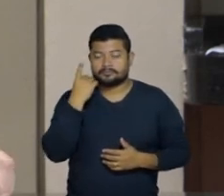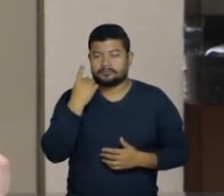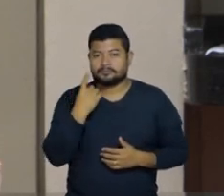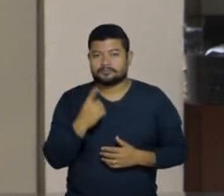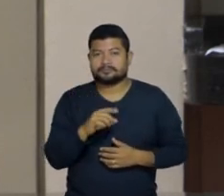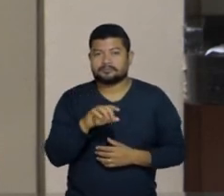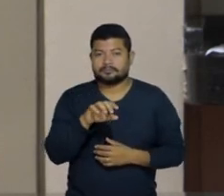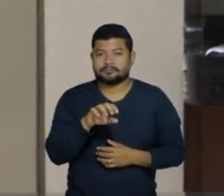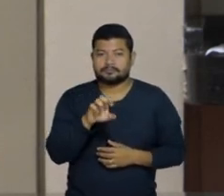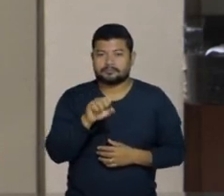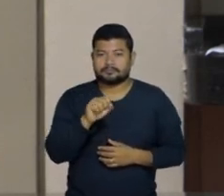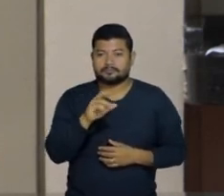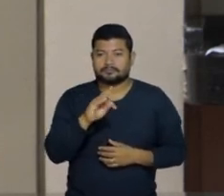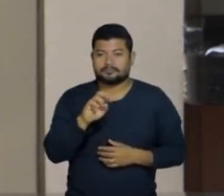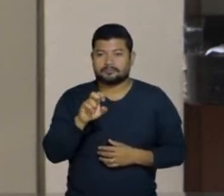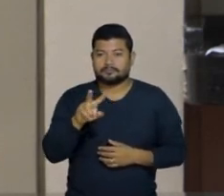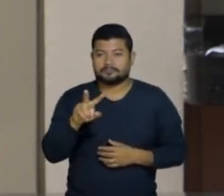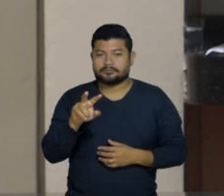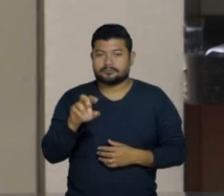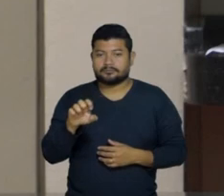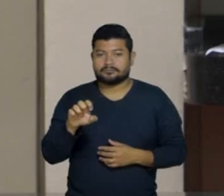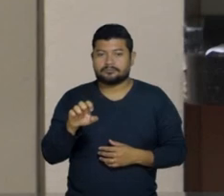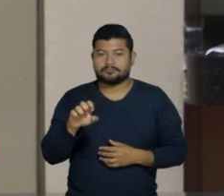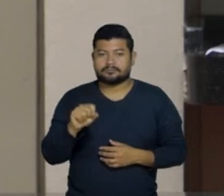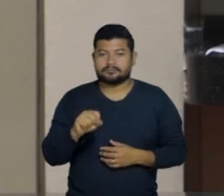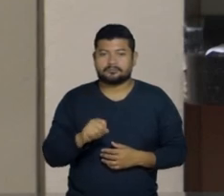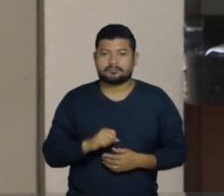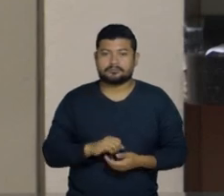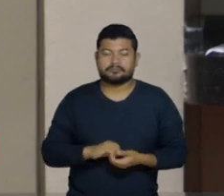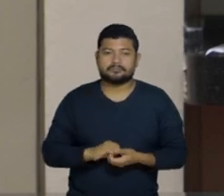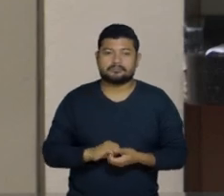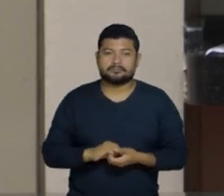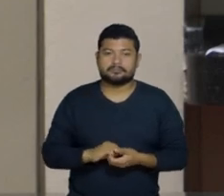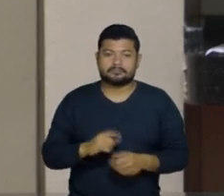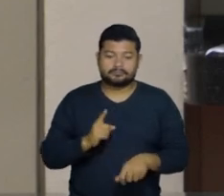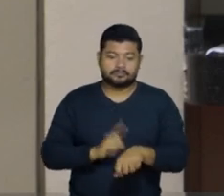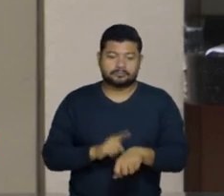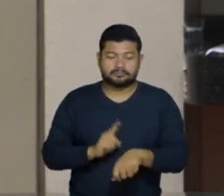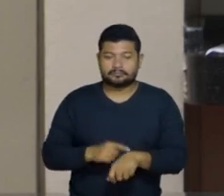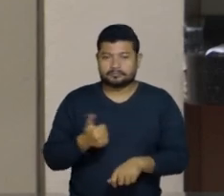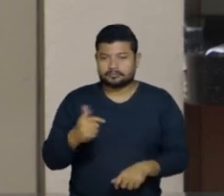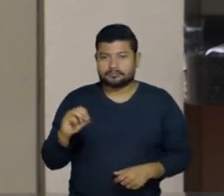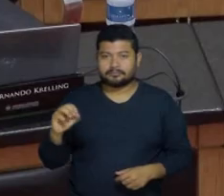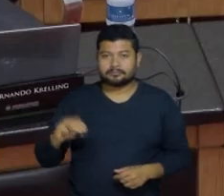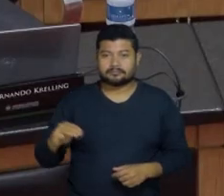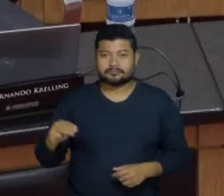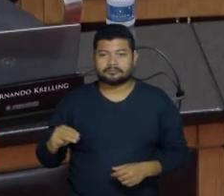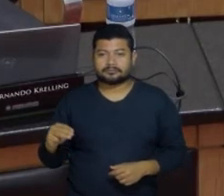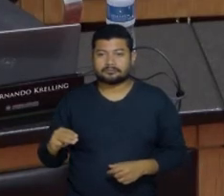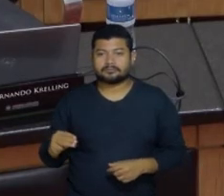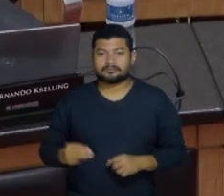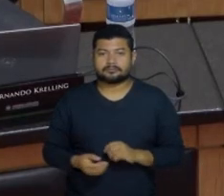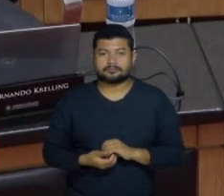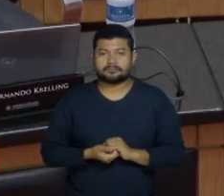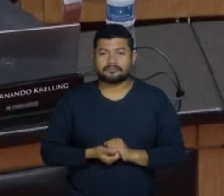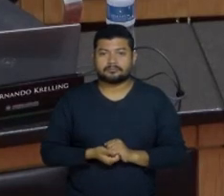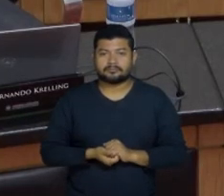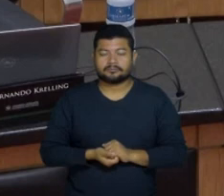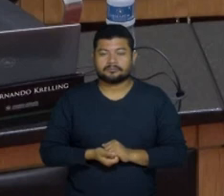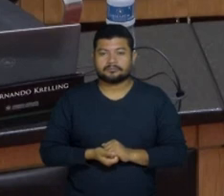Vossa Excelência tem o prazo regimental por até 10 minutos para manifestação.